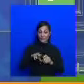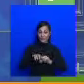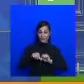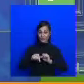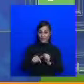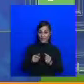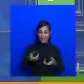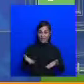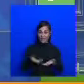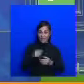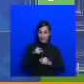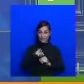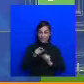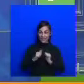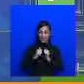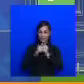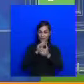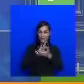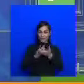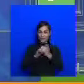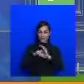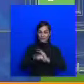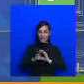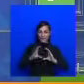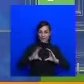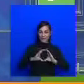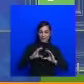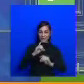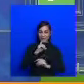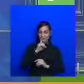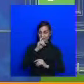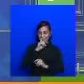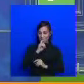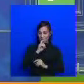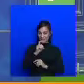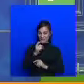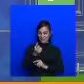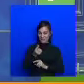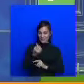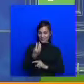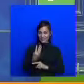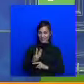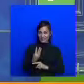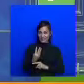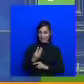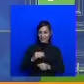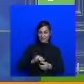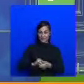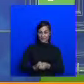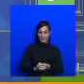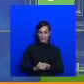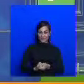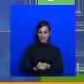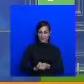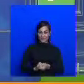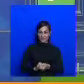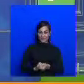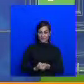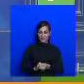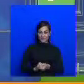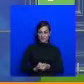do Super 7. Agora você conferindo o Lotomania. Bola verde 63. Verde